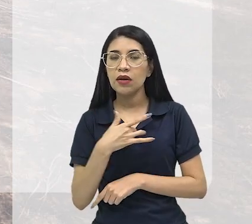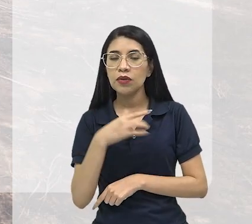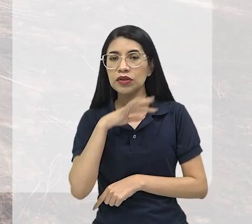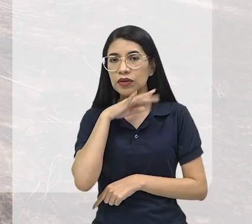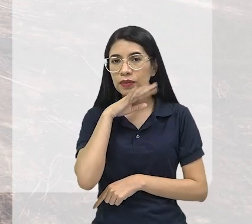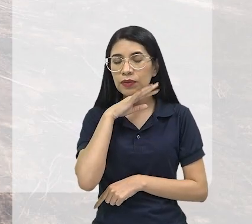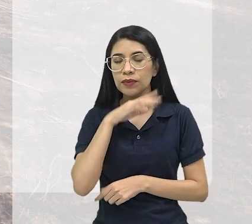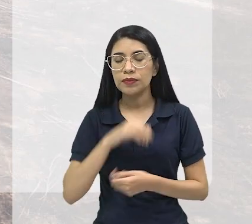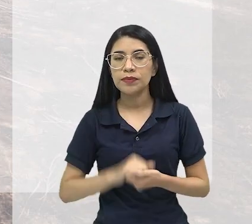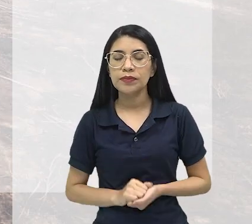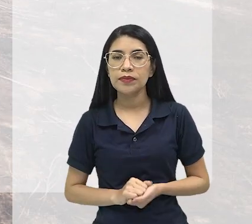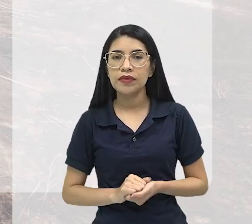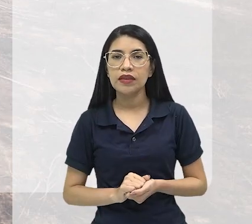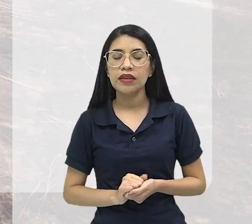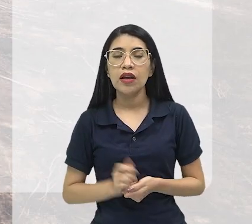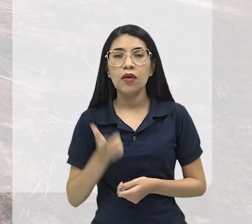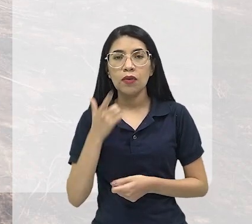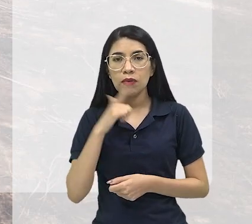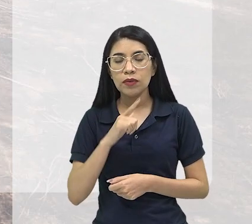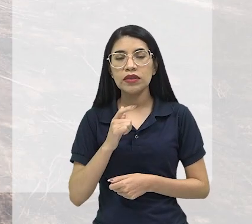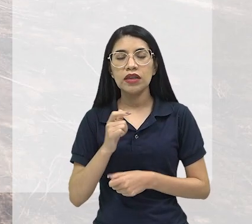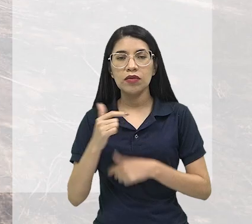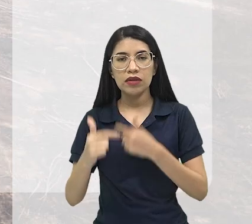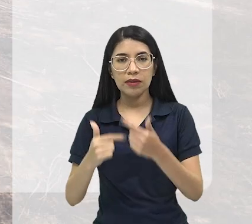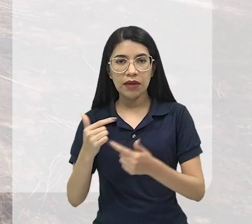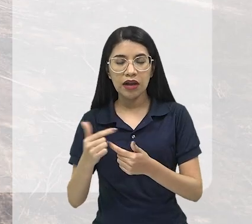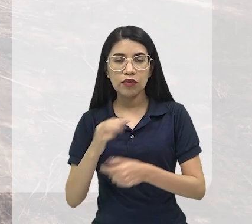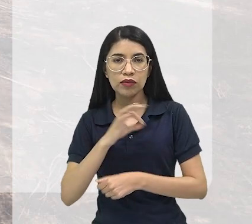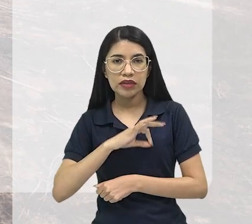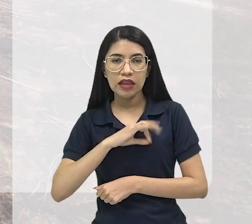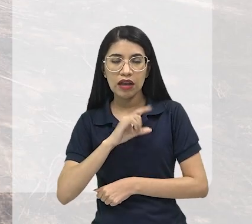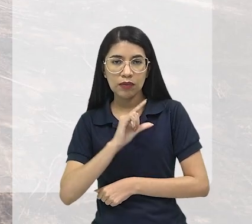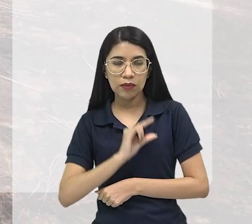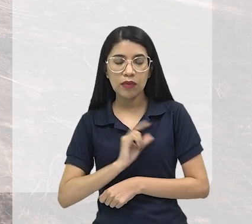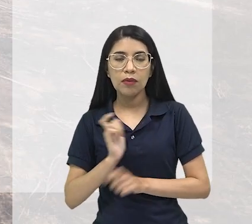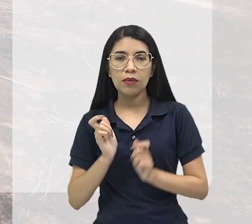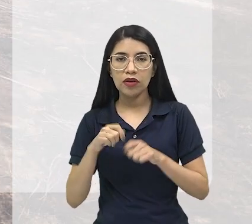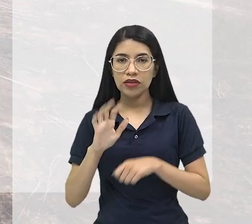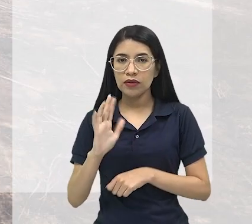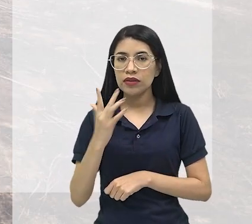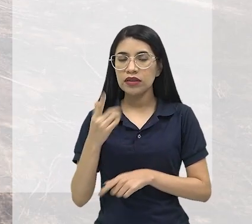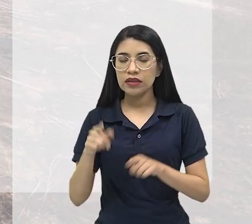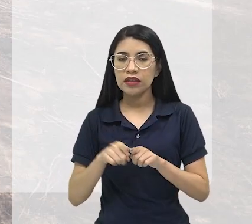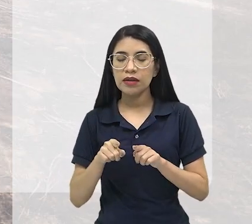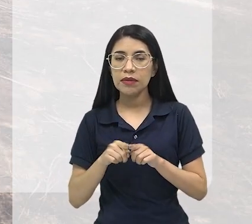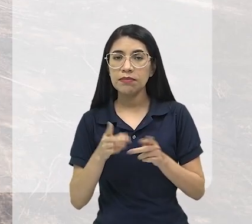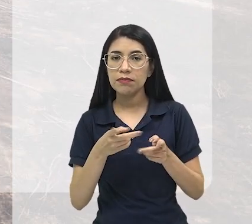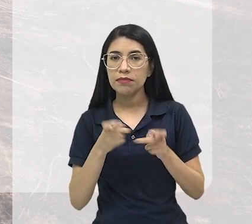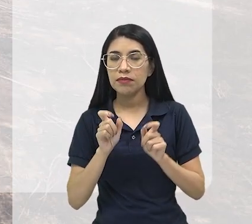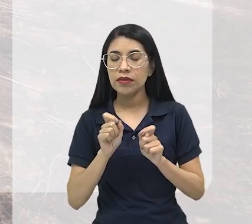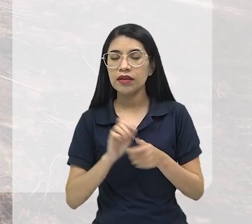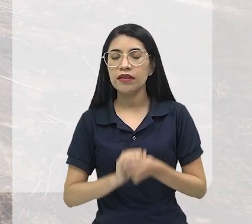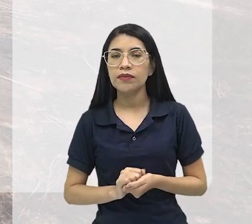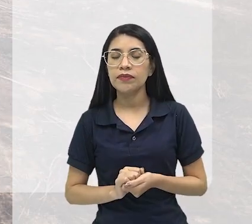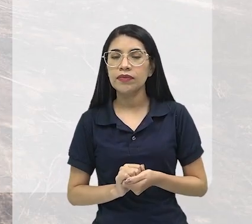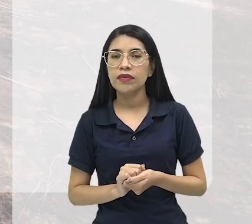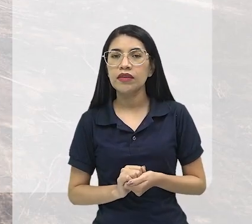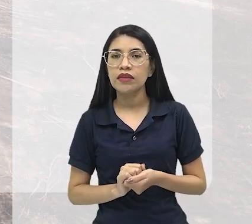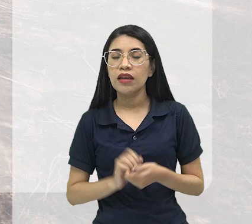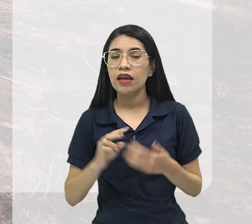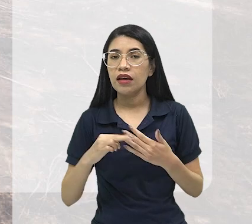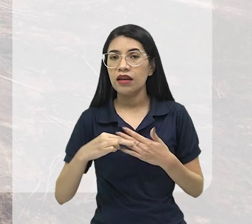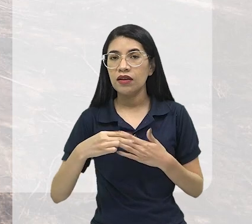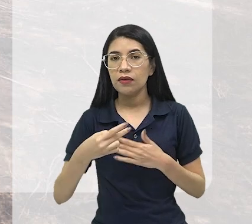por mão de obra barata pode levar à precarização do trabalho com baixos salários. Observa que essa precarização